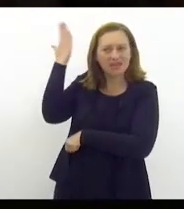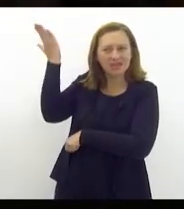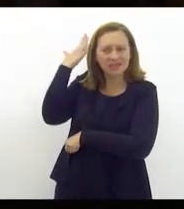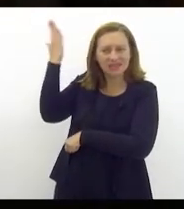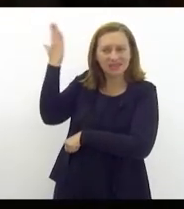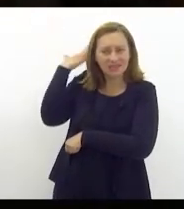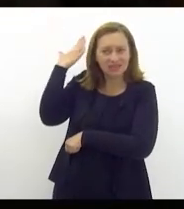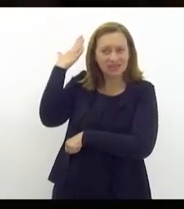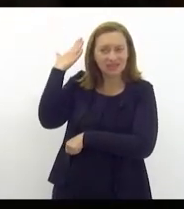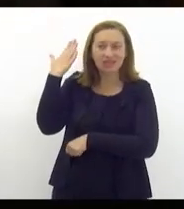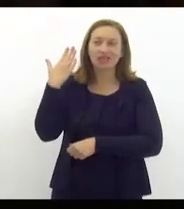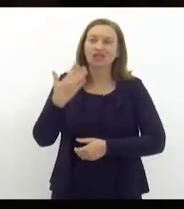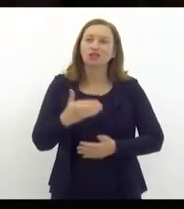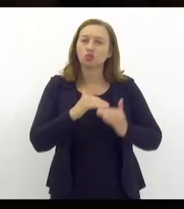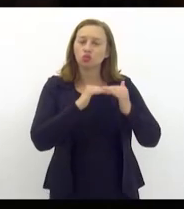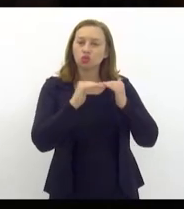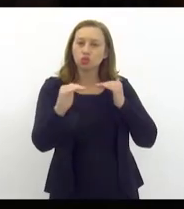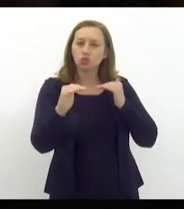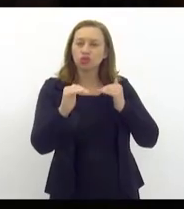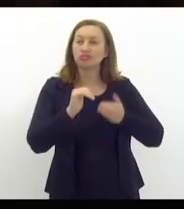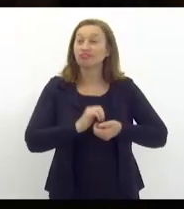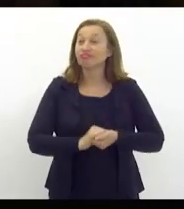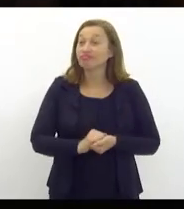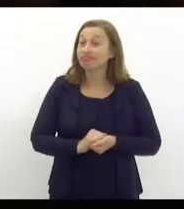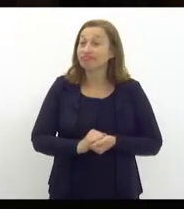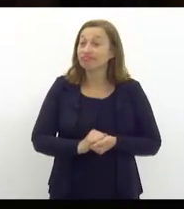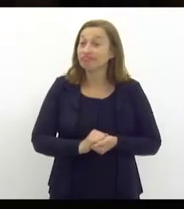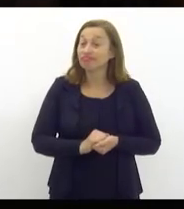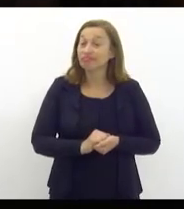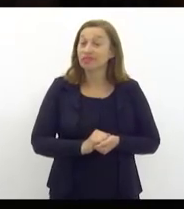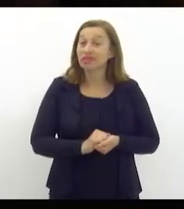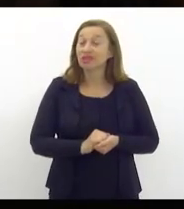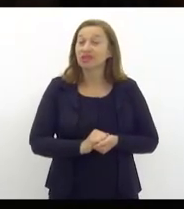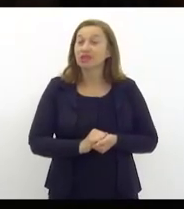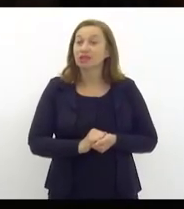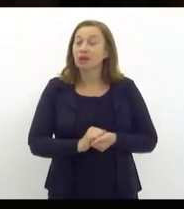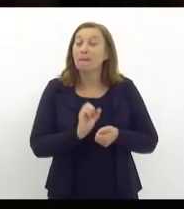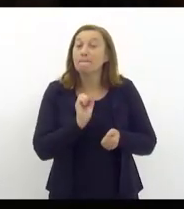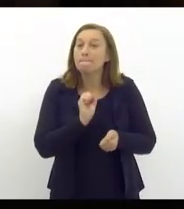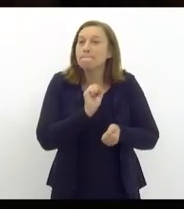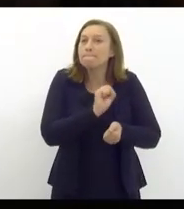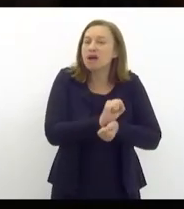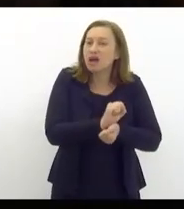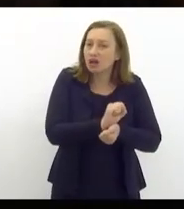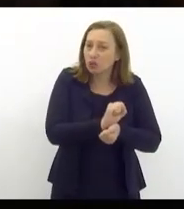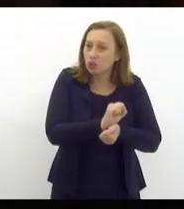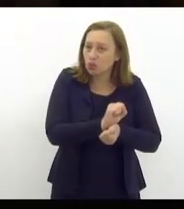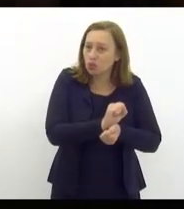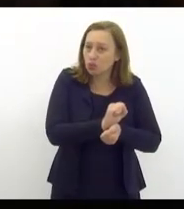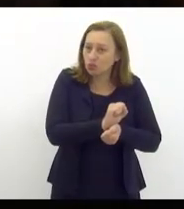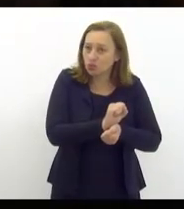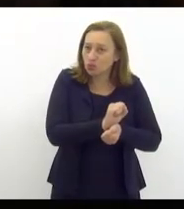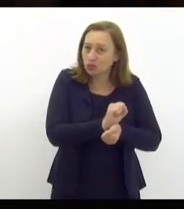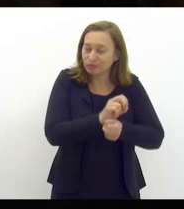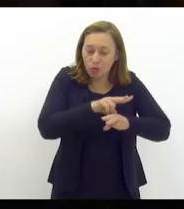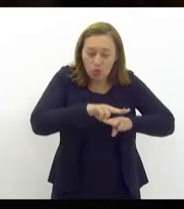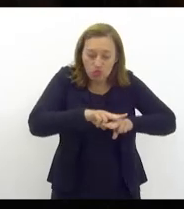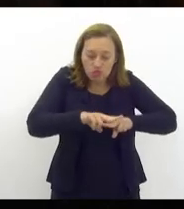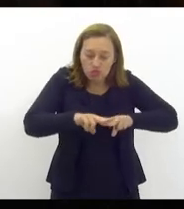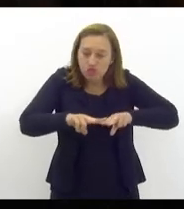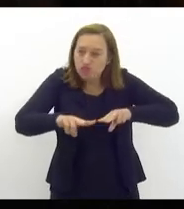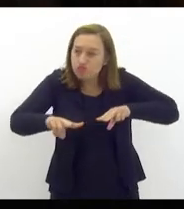a Supervia deixou a pé no transporte ferroviário de